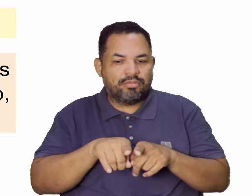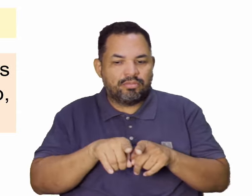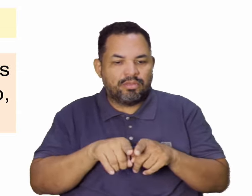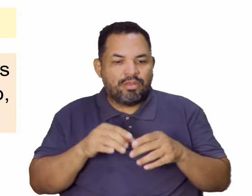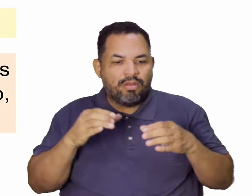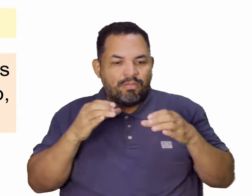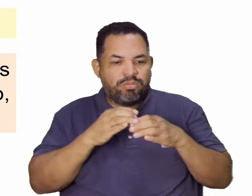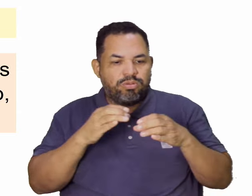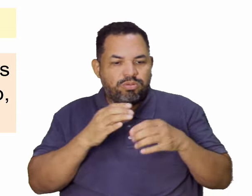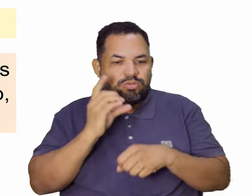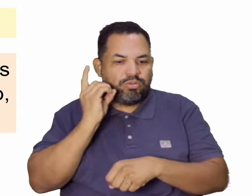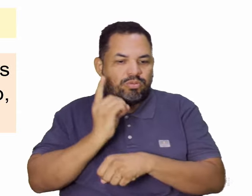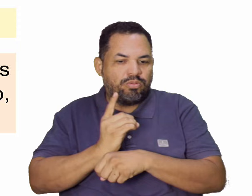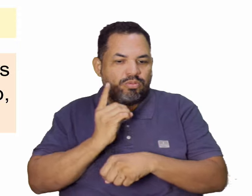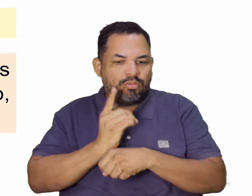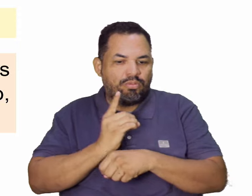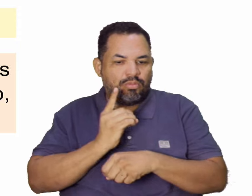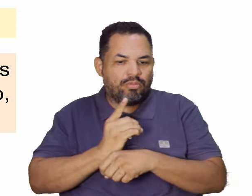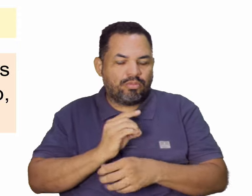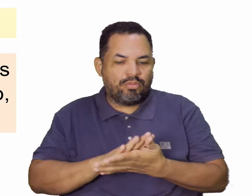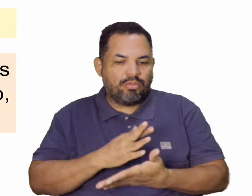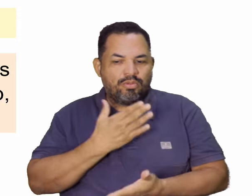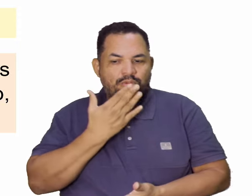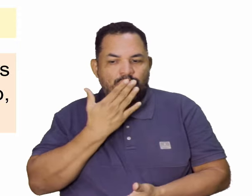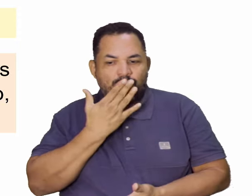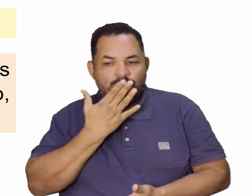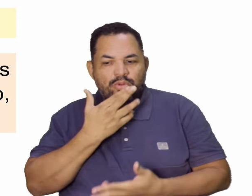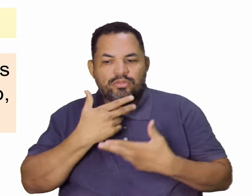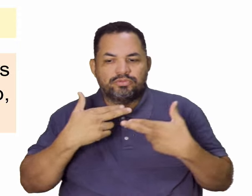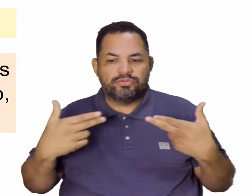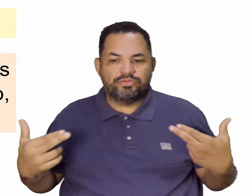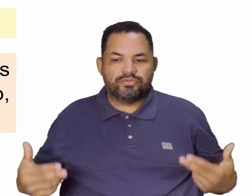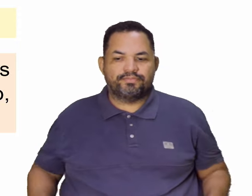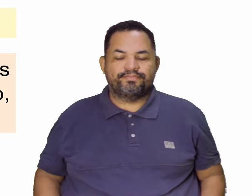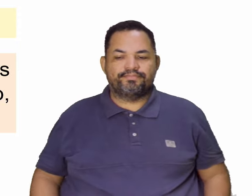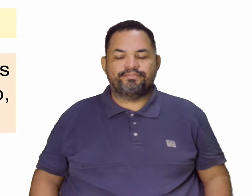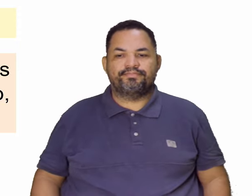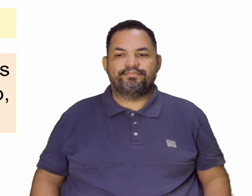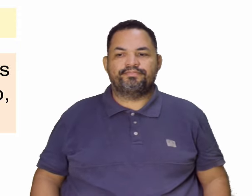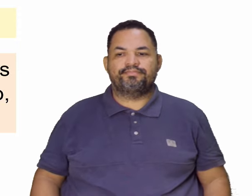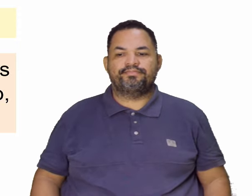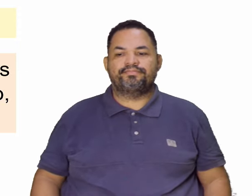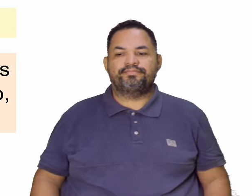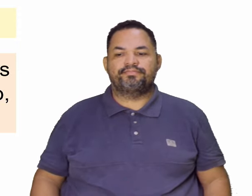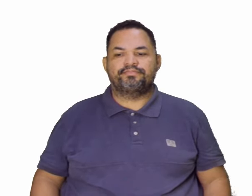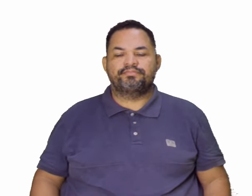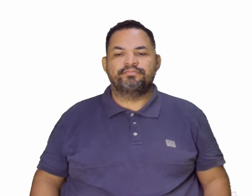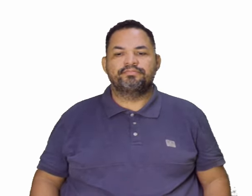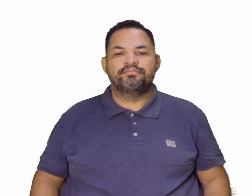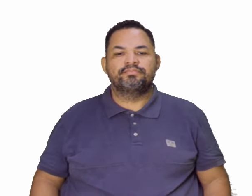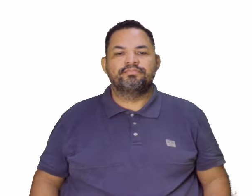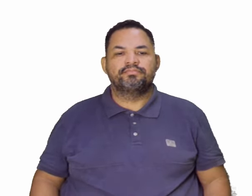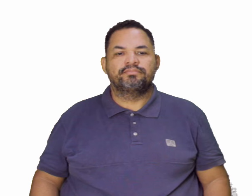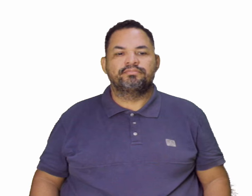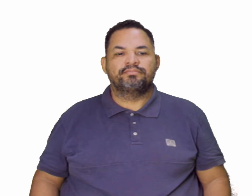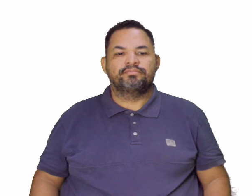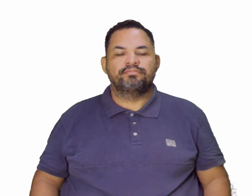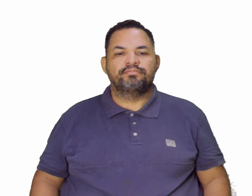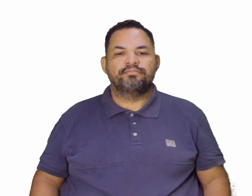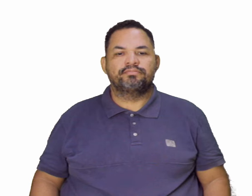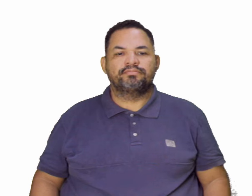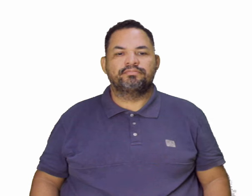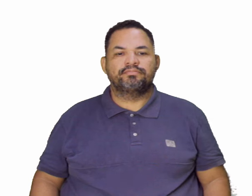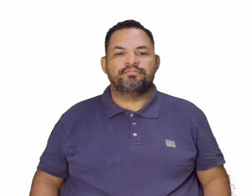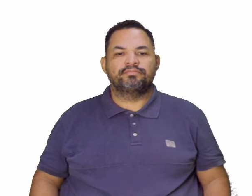de pressão densidade intensidade de cores e etc com